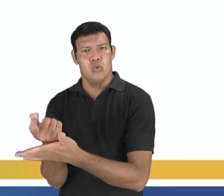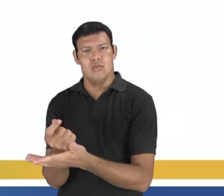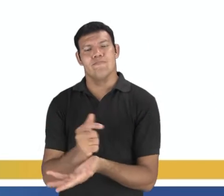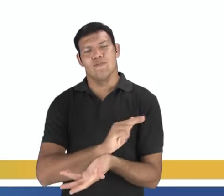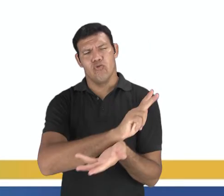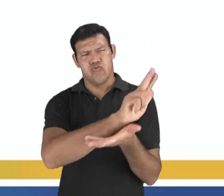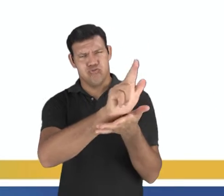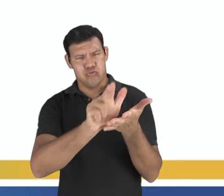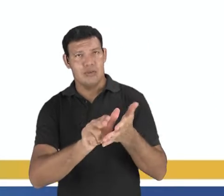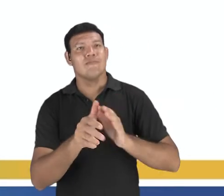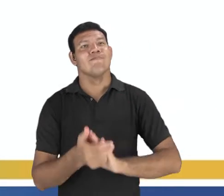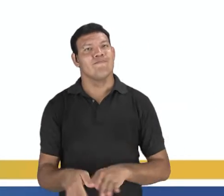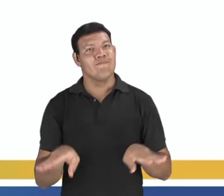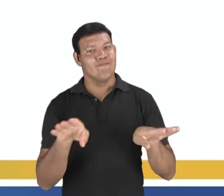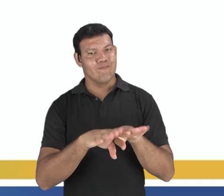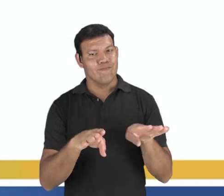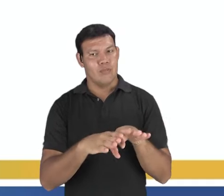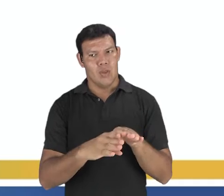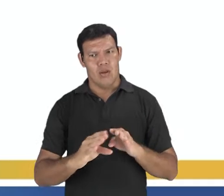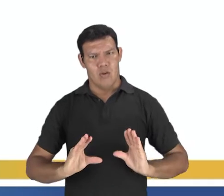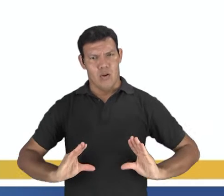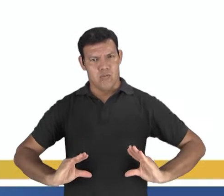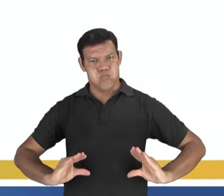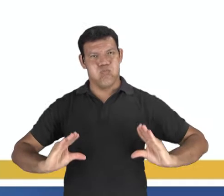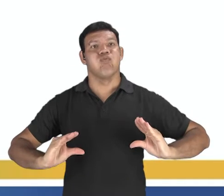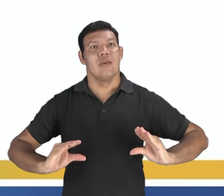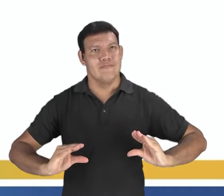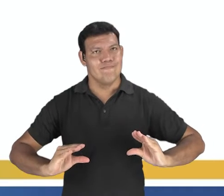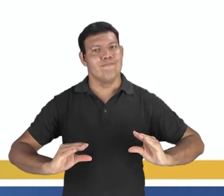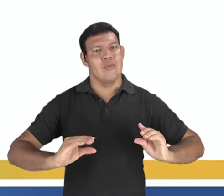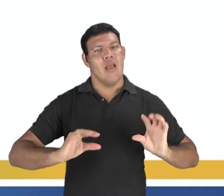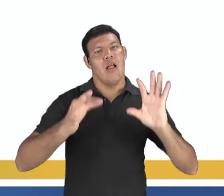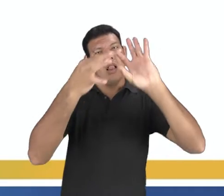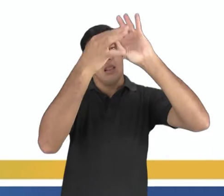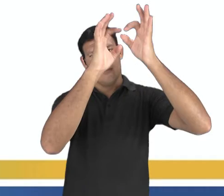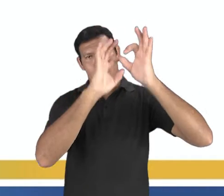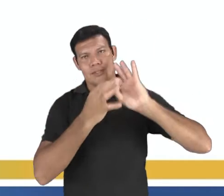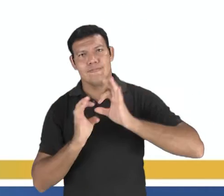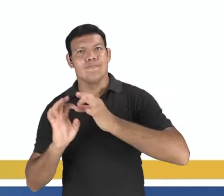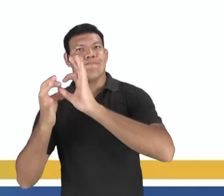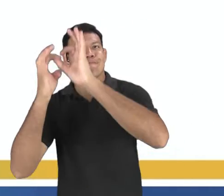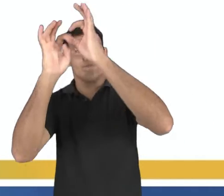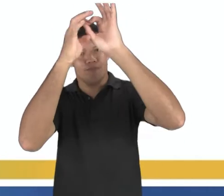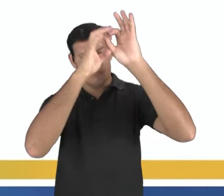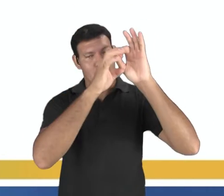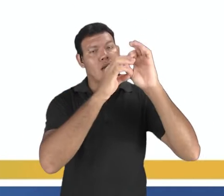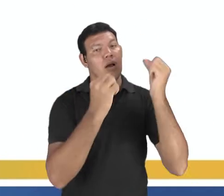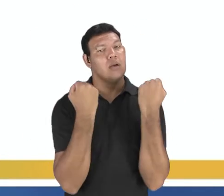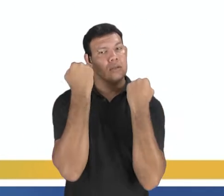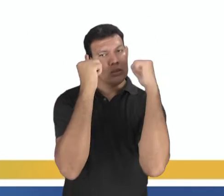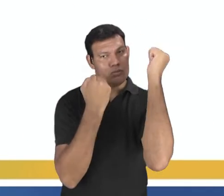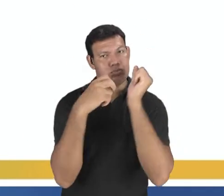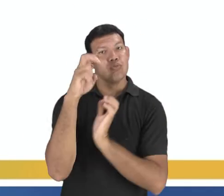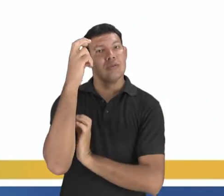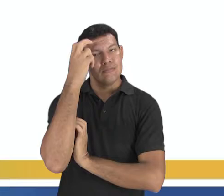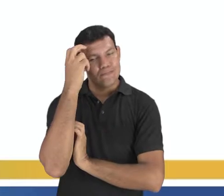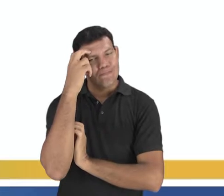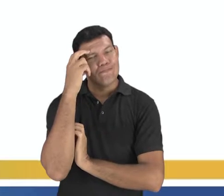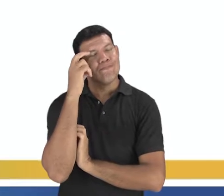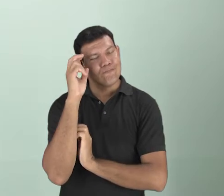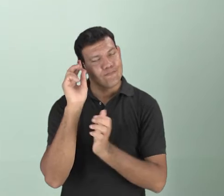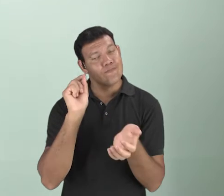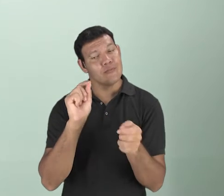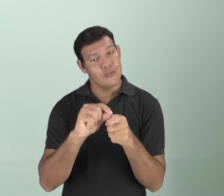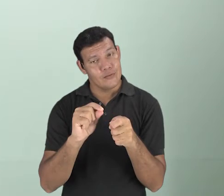pacotão de dinheiro, e esse ciclo ele permanece. É justamente isso que a indústria cultural ela acaba fazendo.